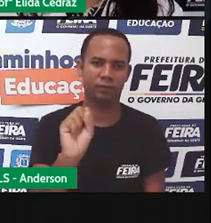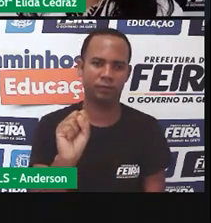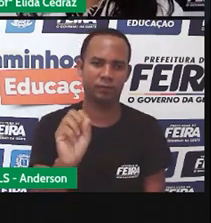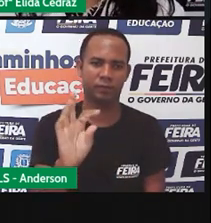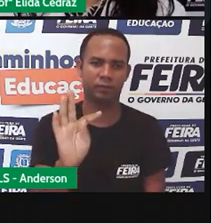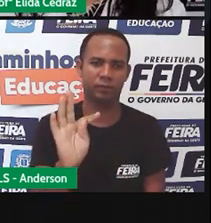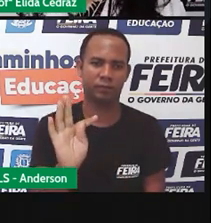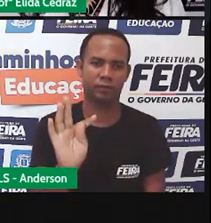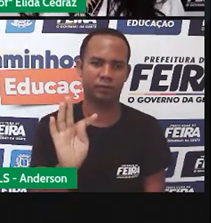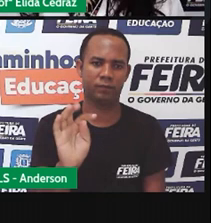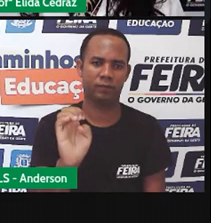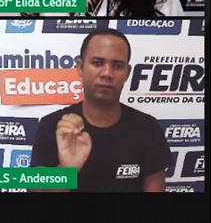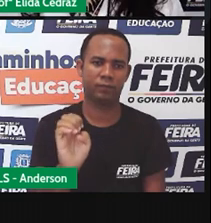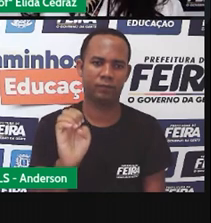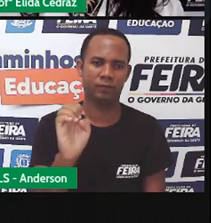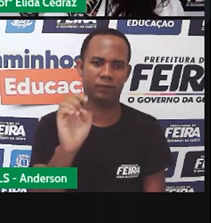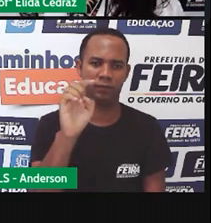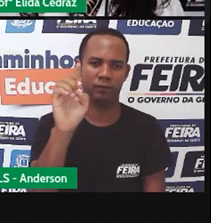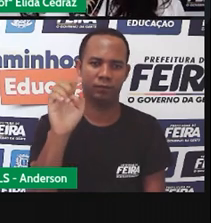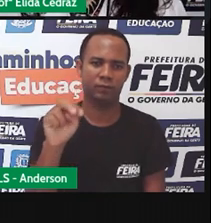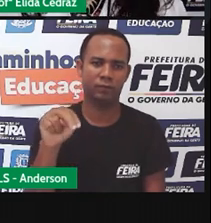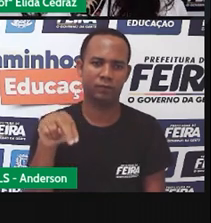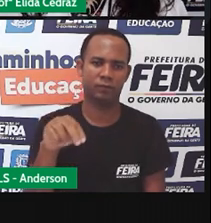resiste ao outro sem deformar.